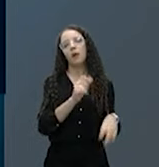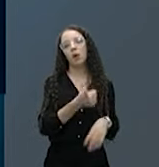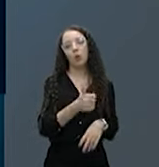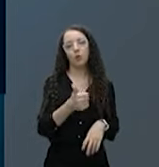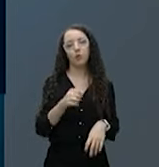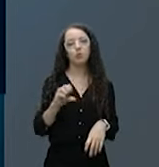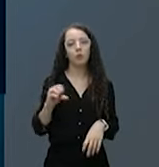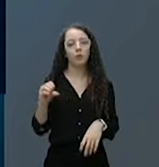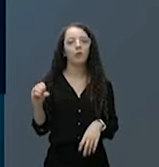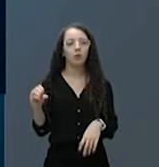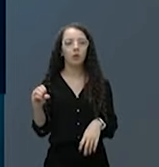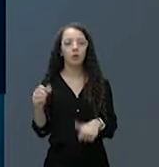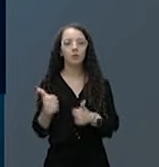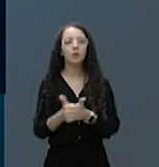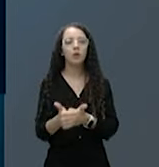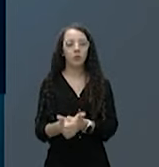acompanhando,